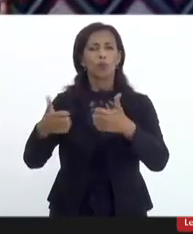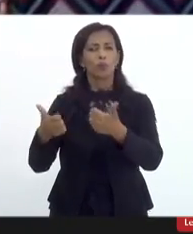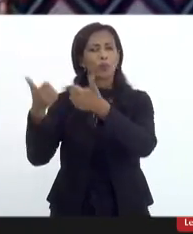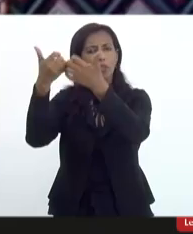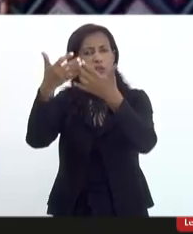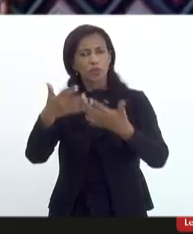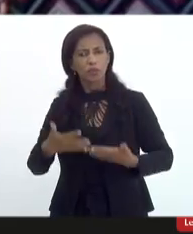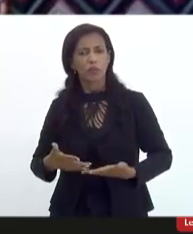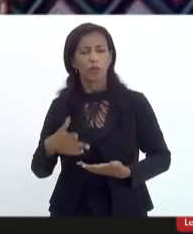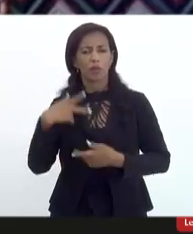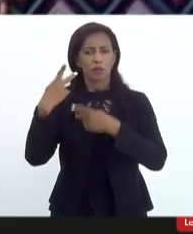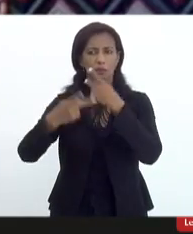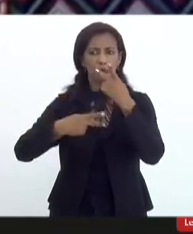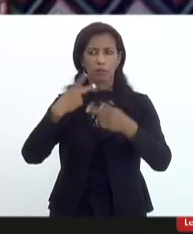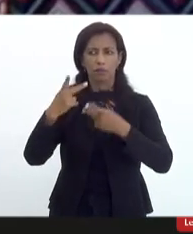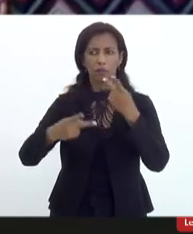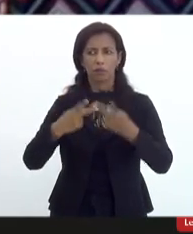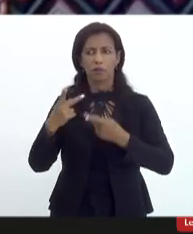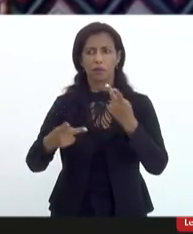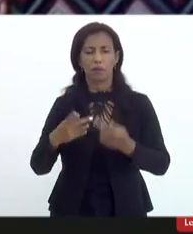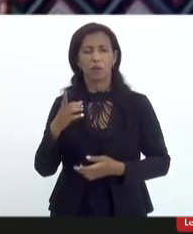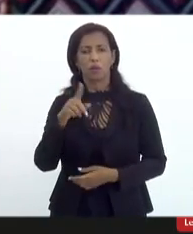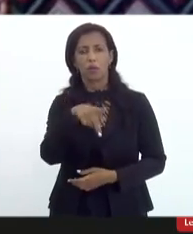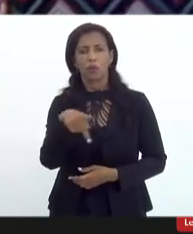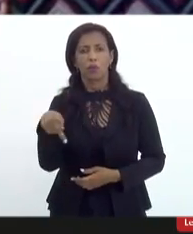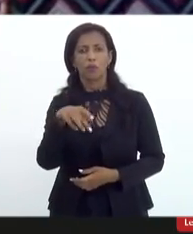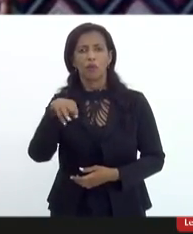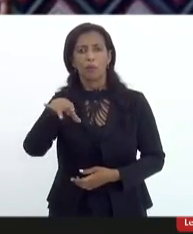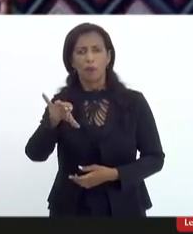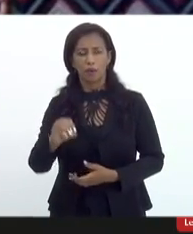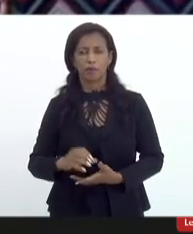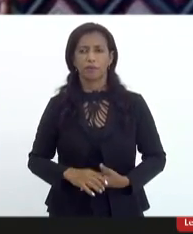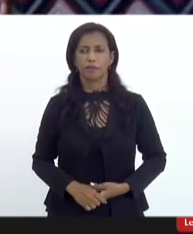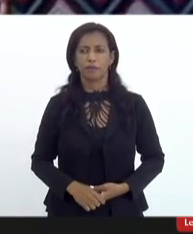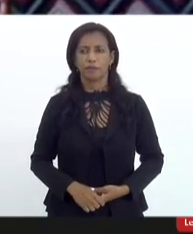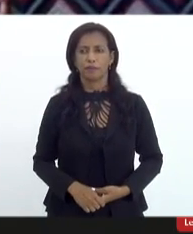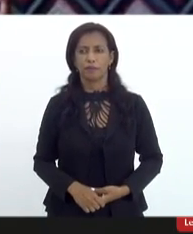na fala do professor Márcio.